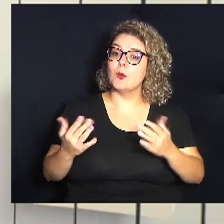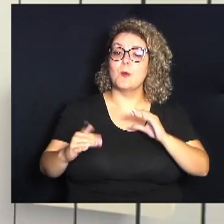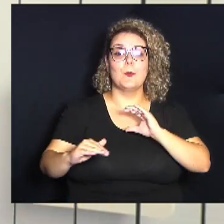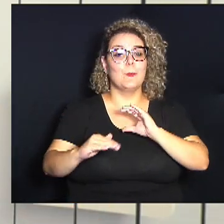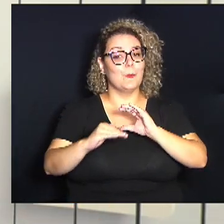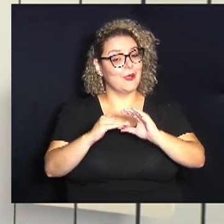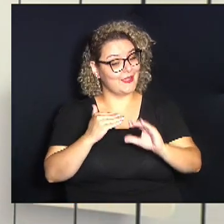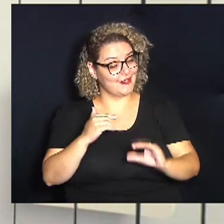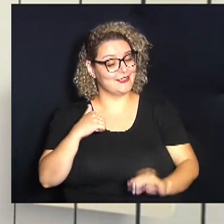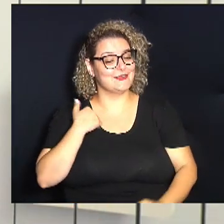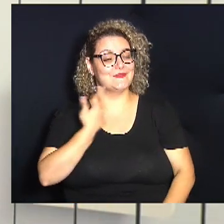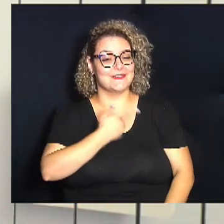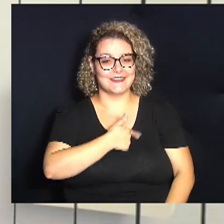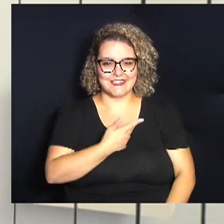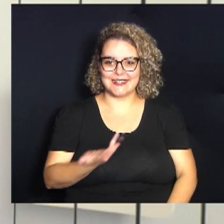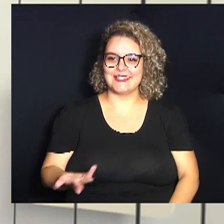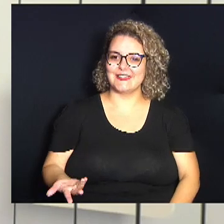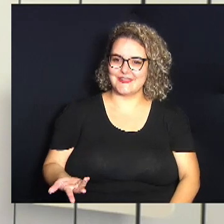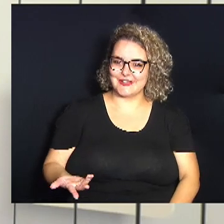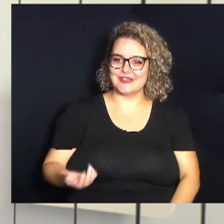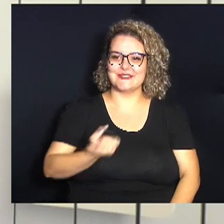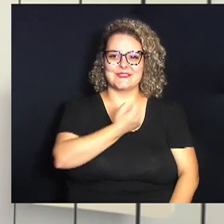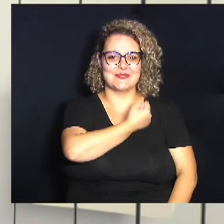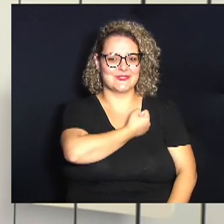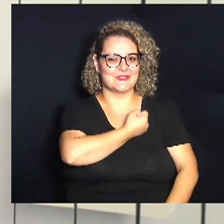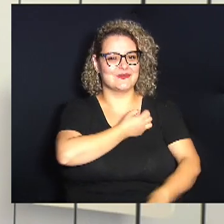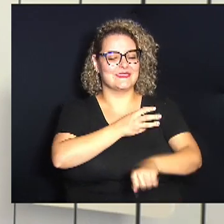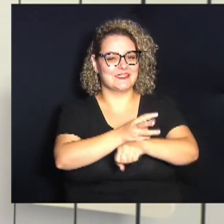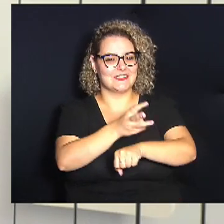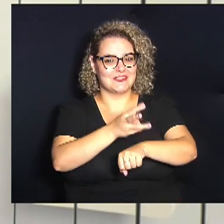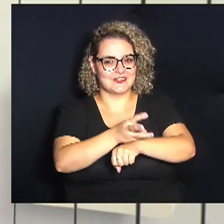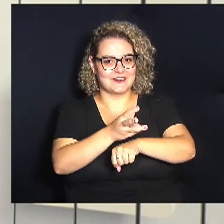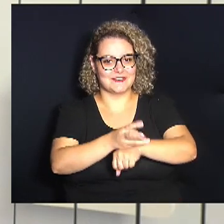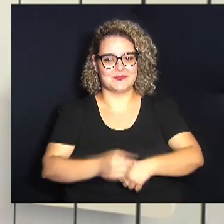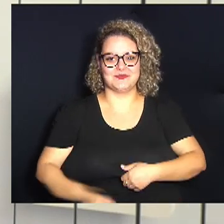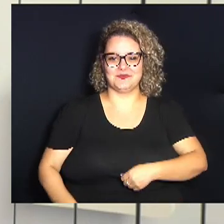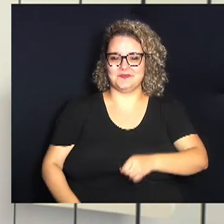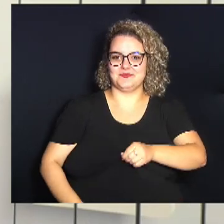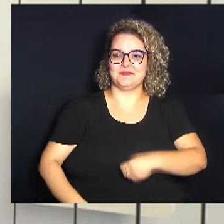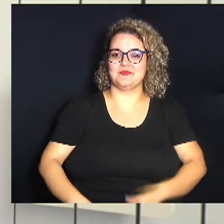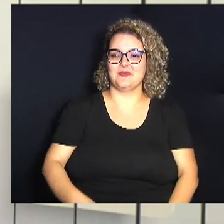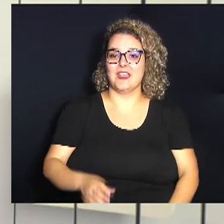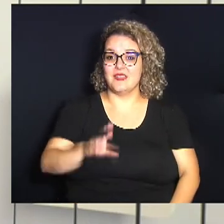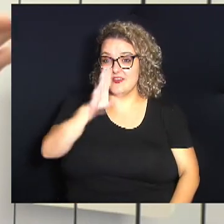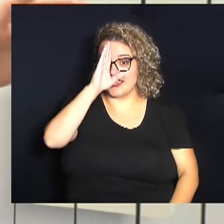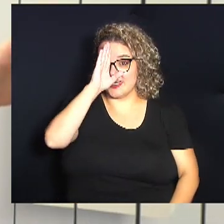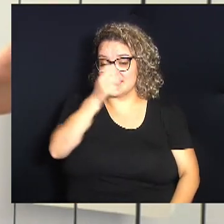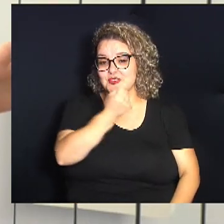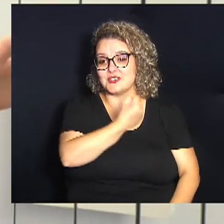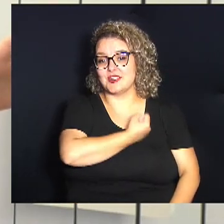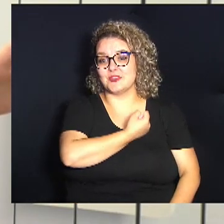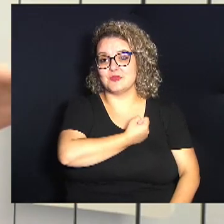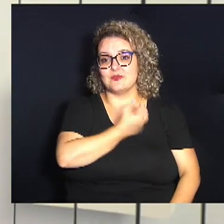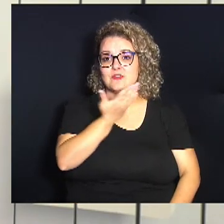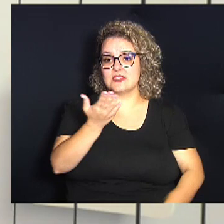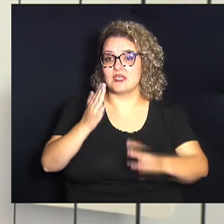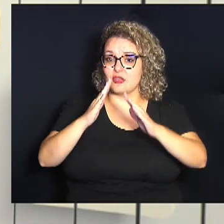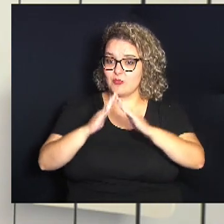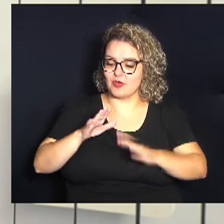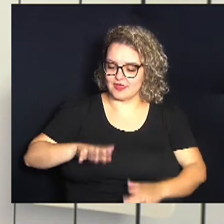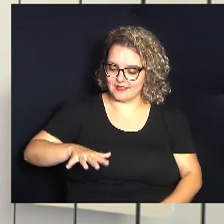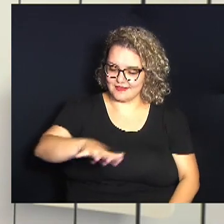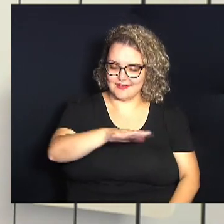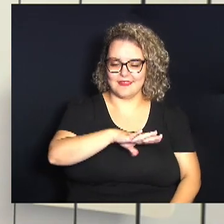participe, envie a sua mensagem para o número do nosso WhatsApp. 19 é o nosso DDD. Para você que é de Campinas e